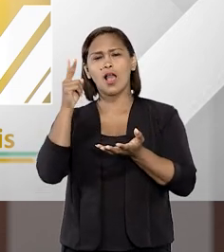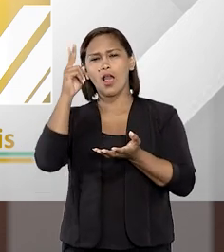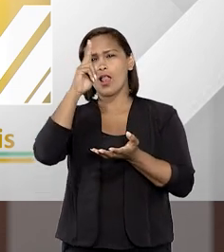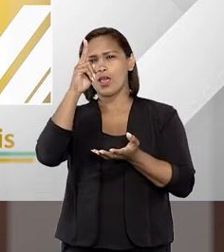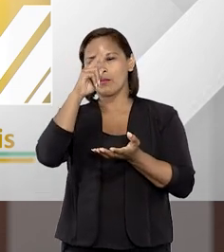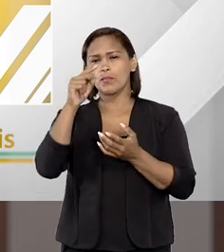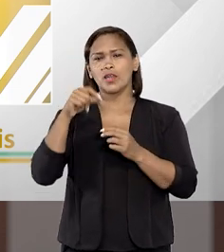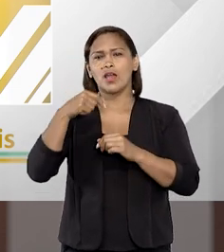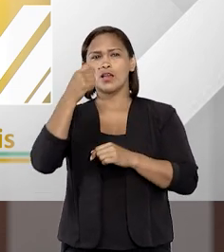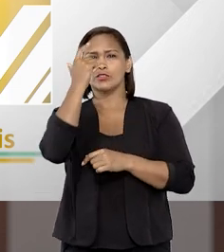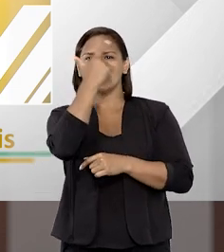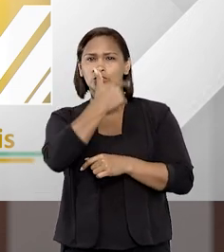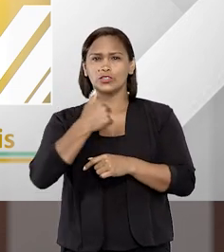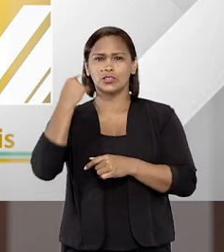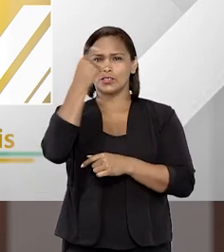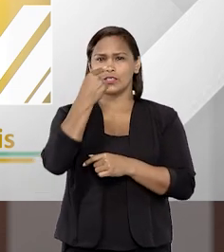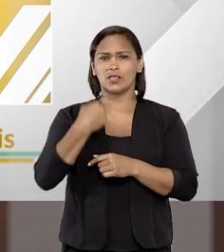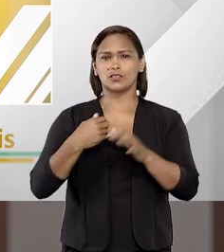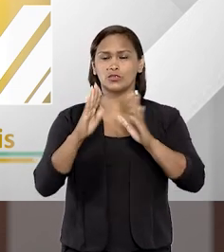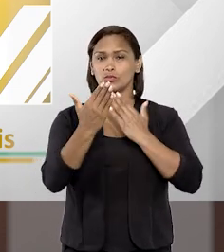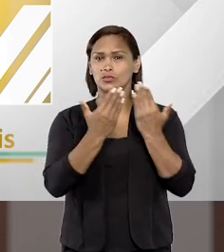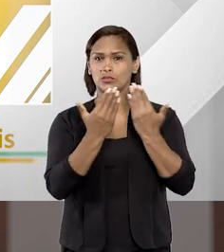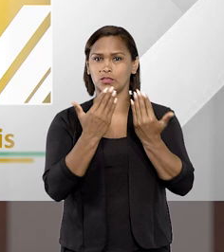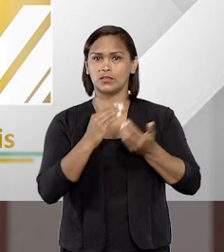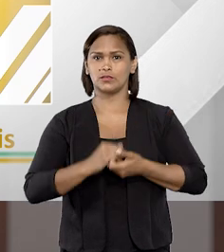Recordar de traços do suspeito